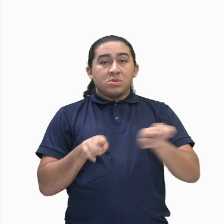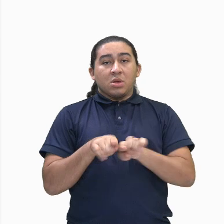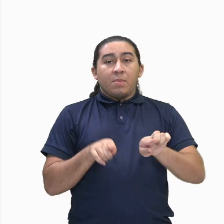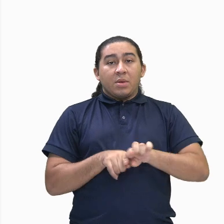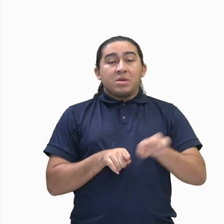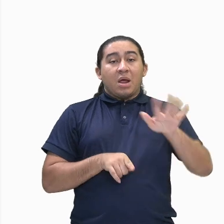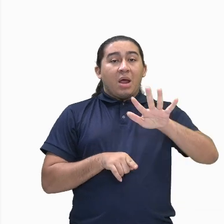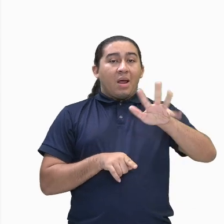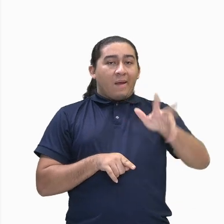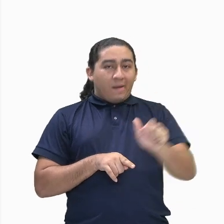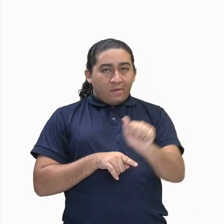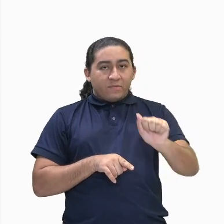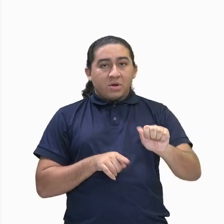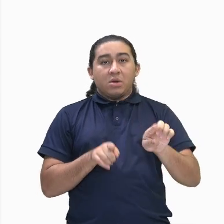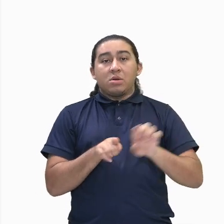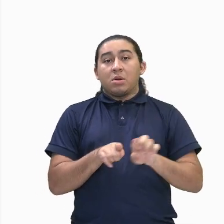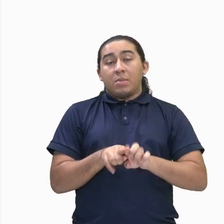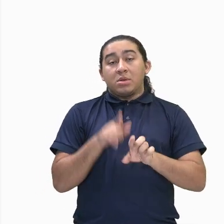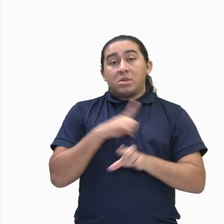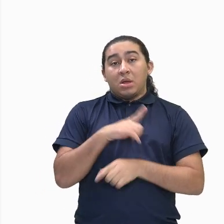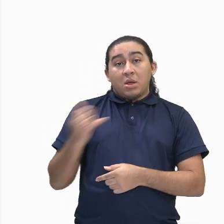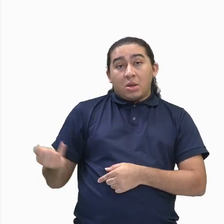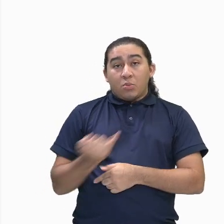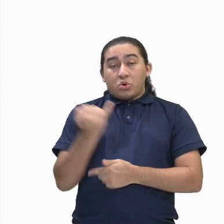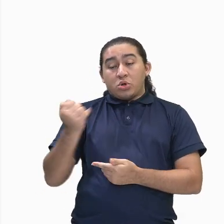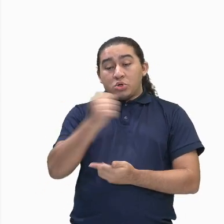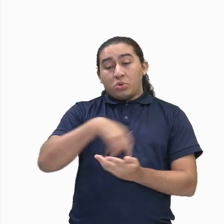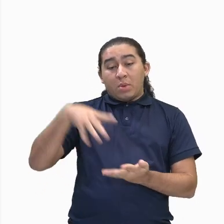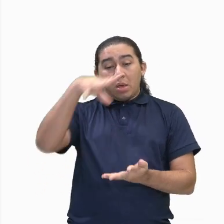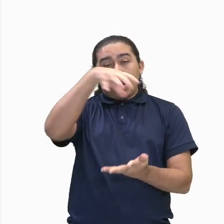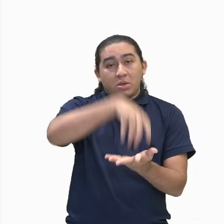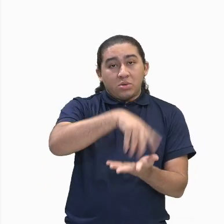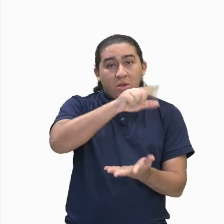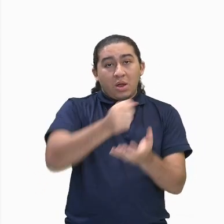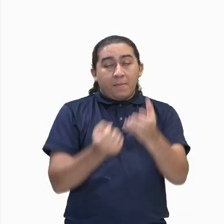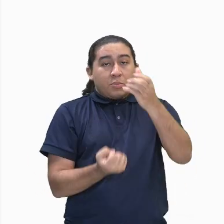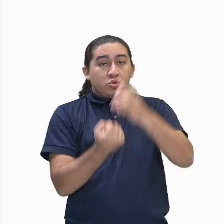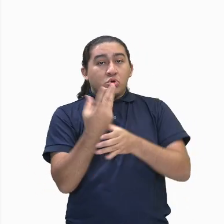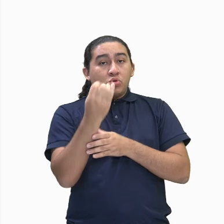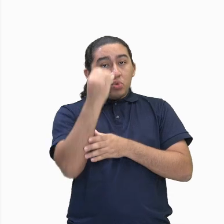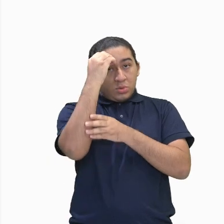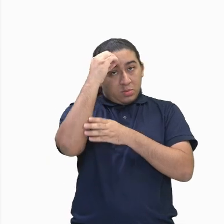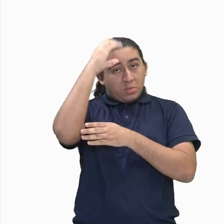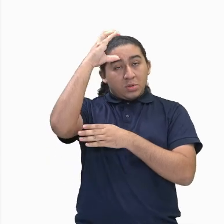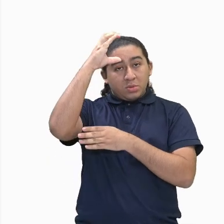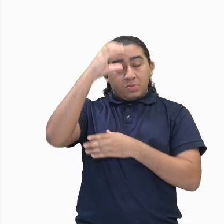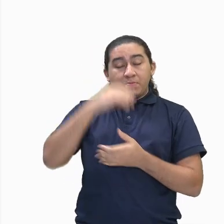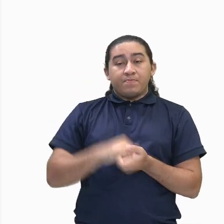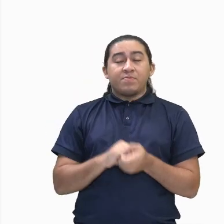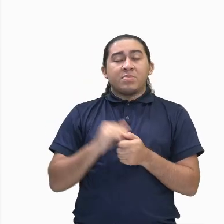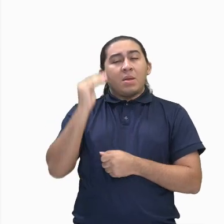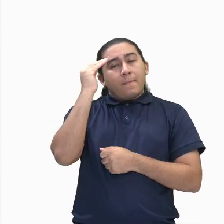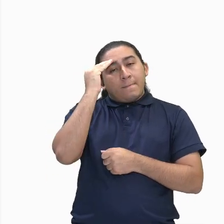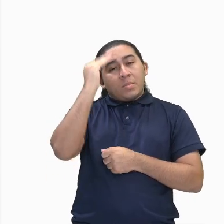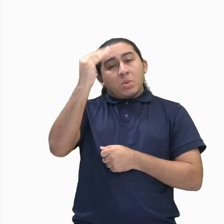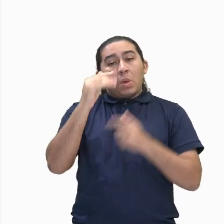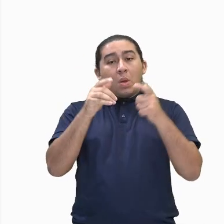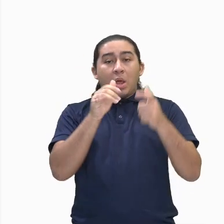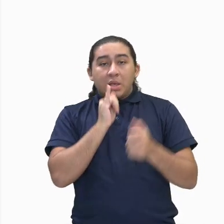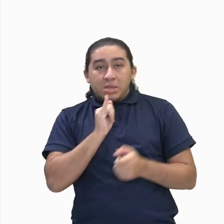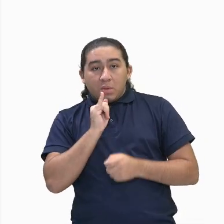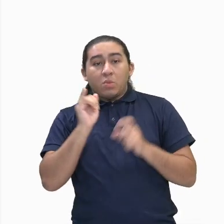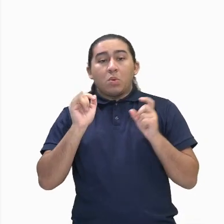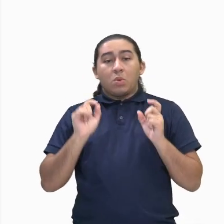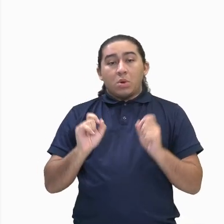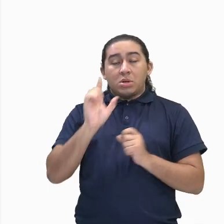África também nós vamos ter importantes centros de produção de conhecimento. E principalmente como exemplos desses